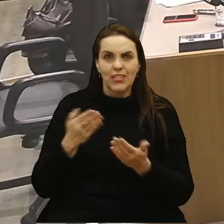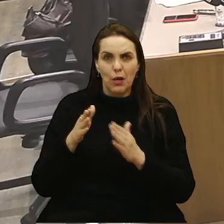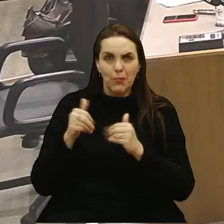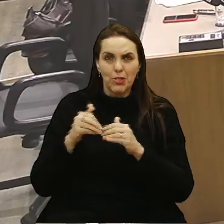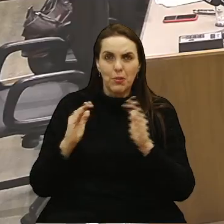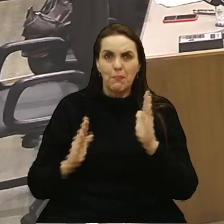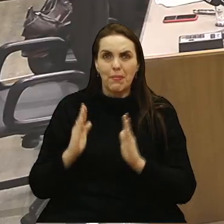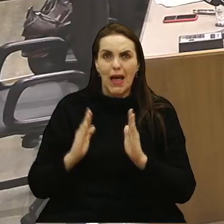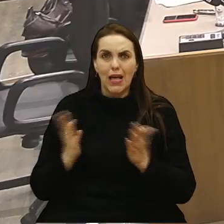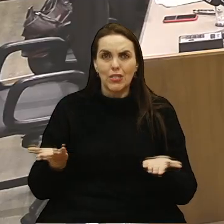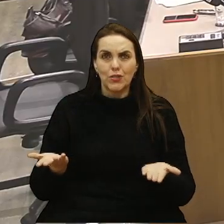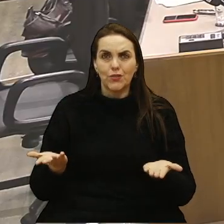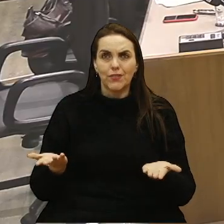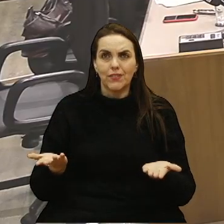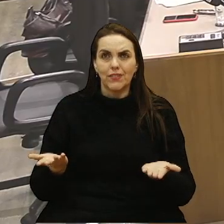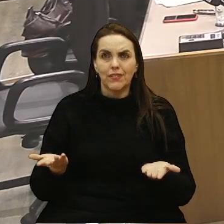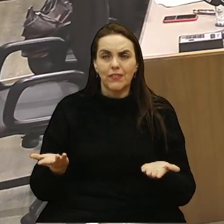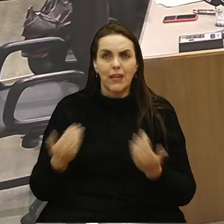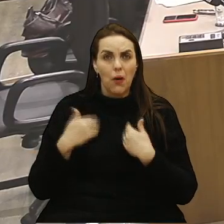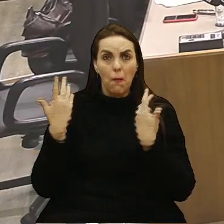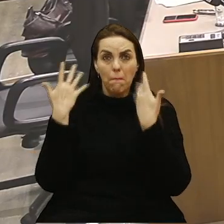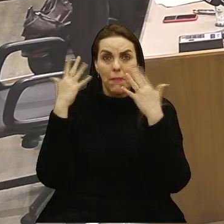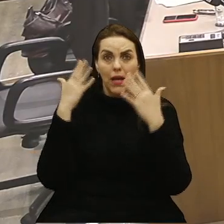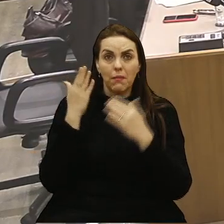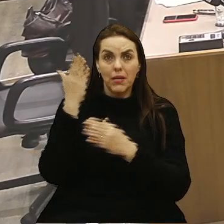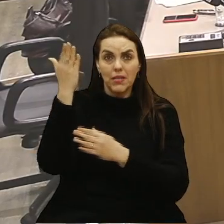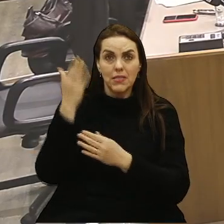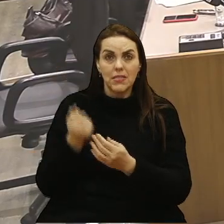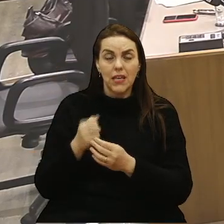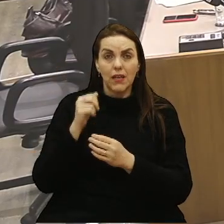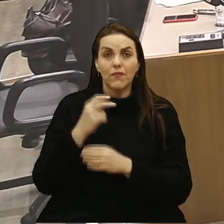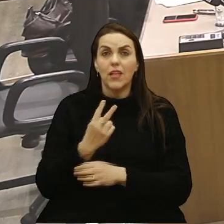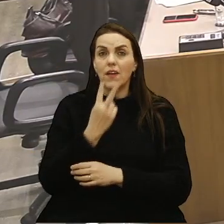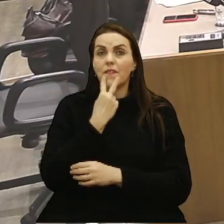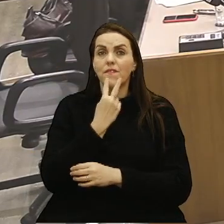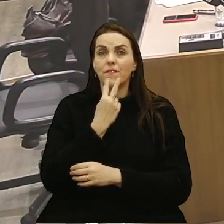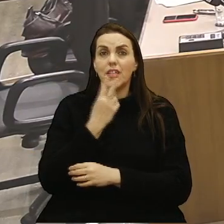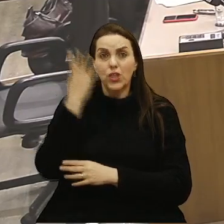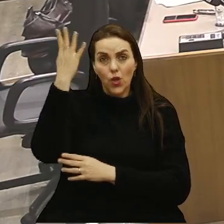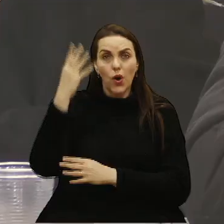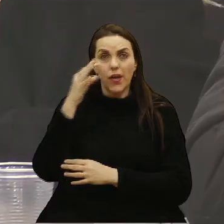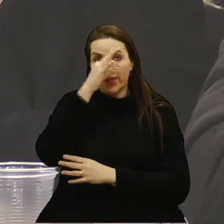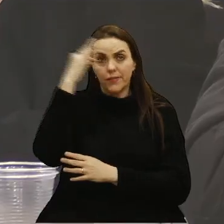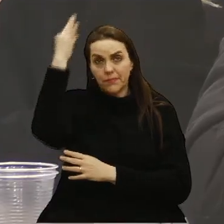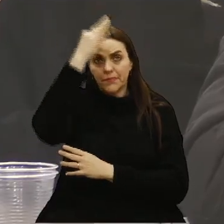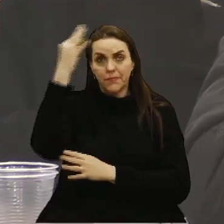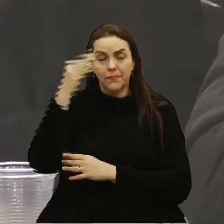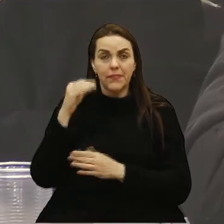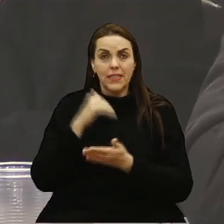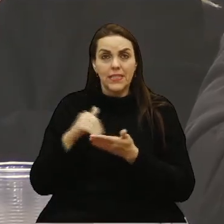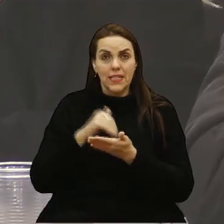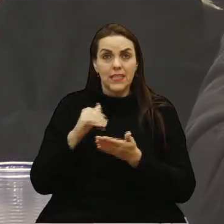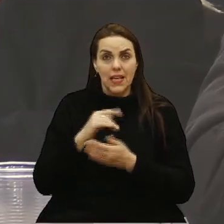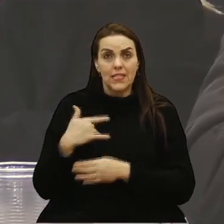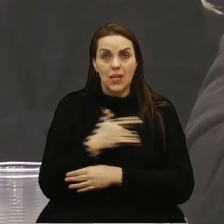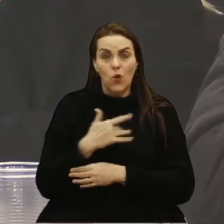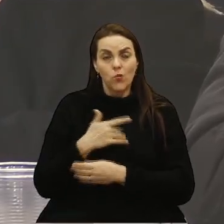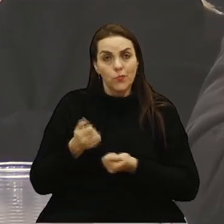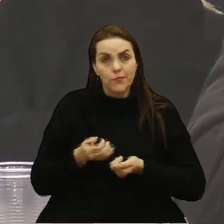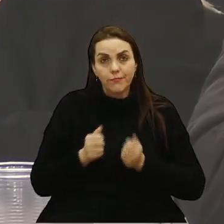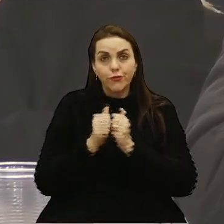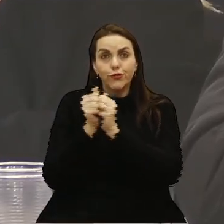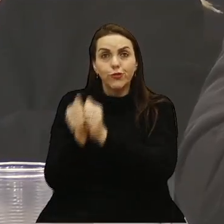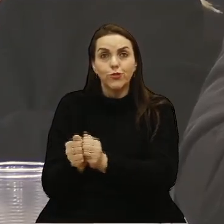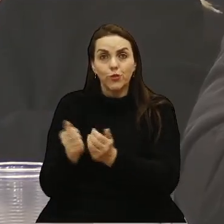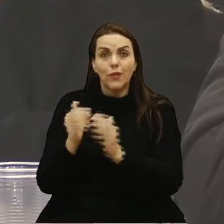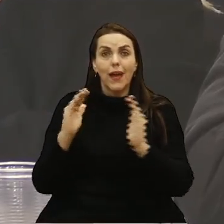vereador. Isso era uma coisa para ser... Eu parabenizei a senhora que eu fui lá para Vitória e a secretária de Saúde me levou num projeto que o próprio prefeito fez, que é como se fosse uma